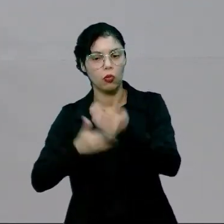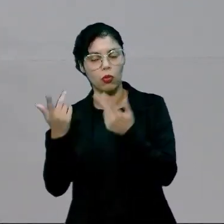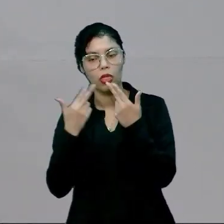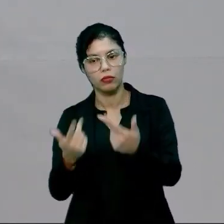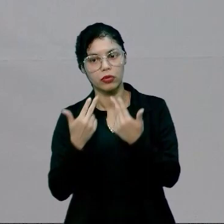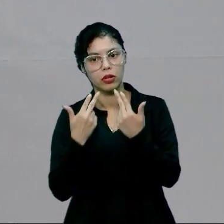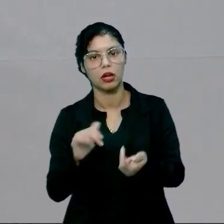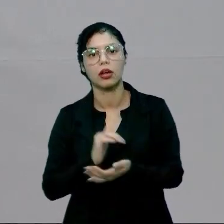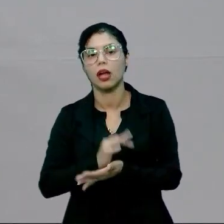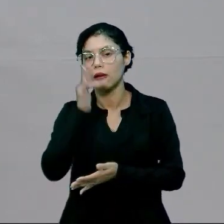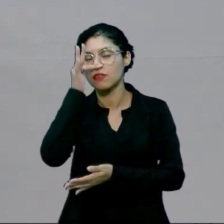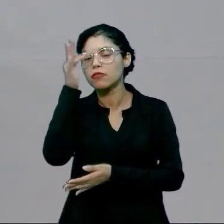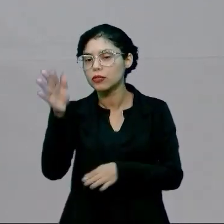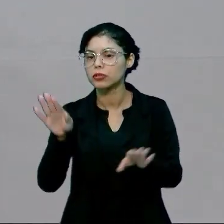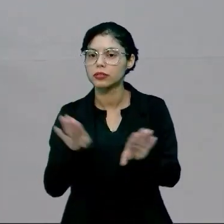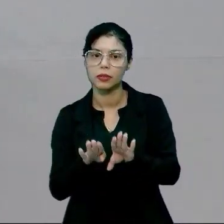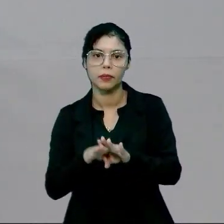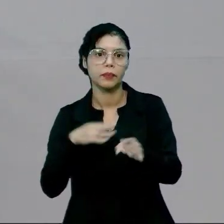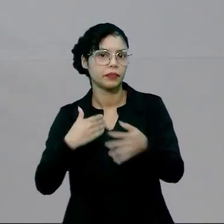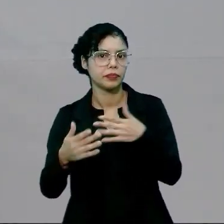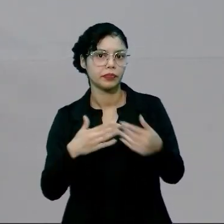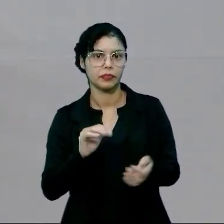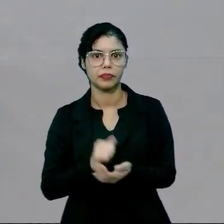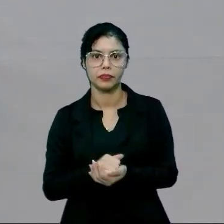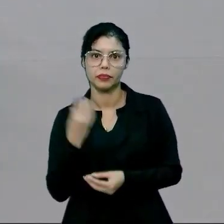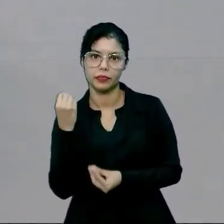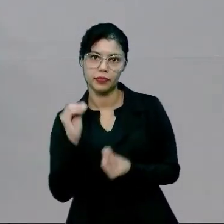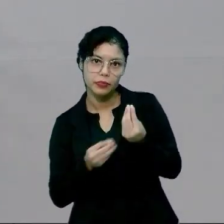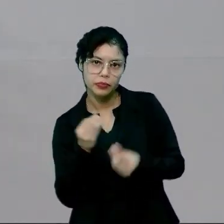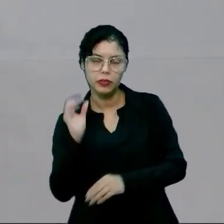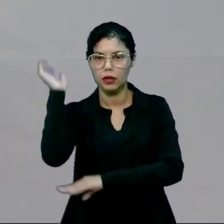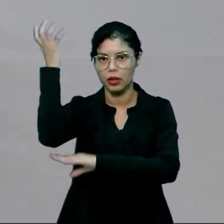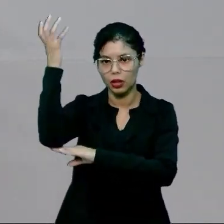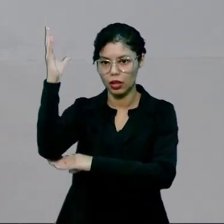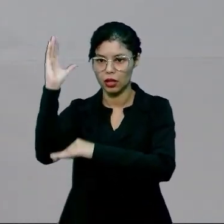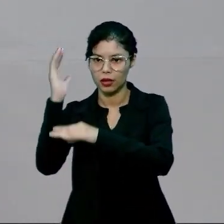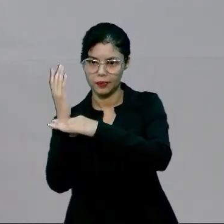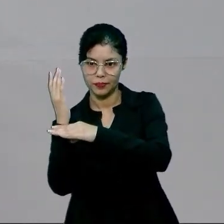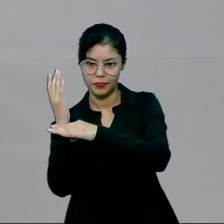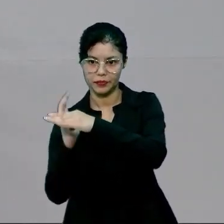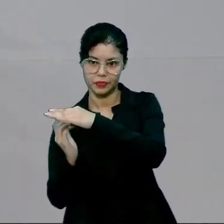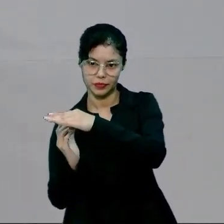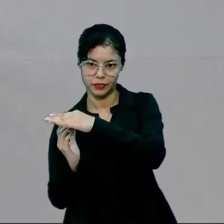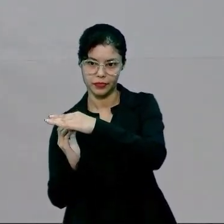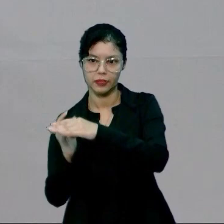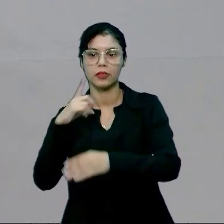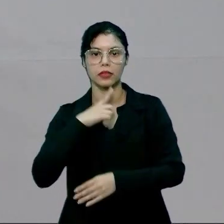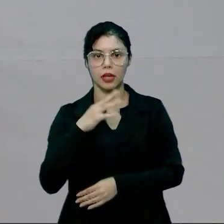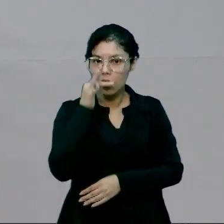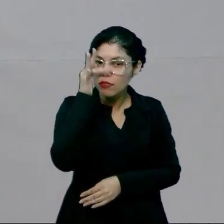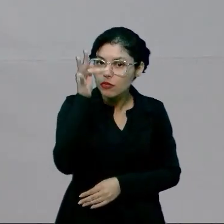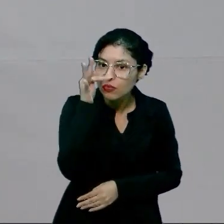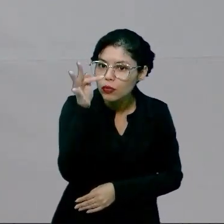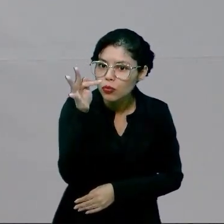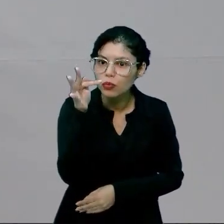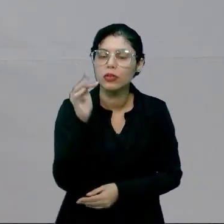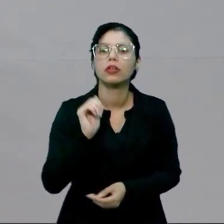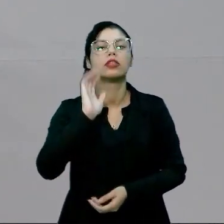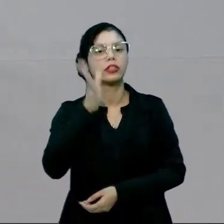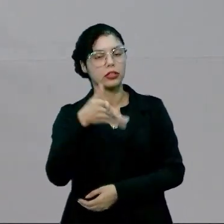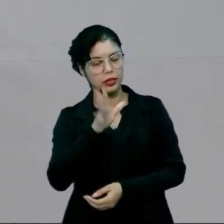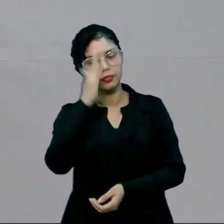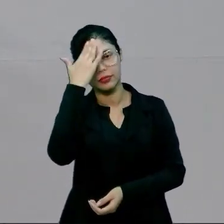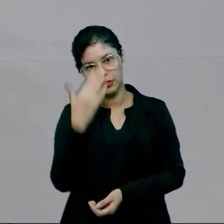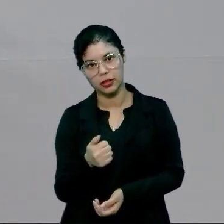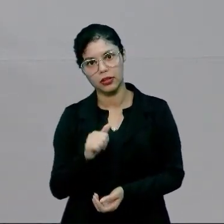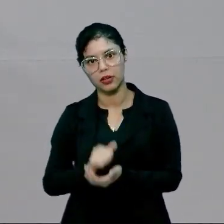novidade. A flor também. Então, qualquer planta, tanto no porte grande como pequeno, se você vê e tiver flores, já pode